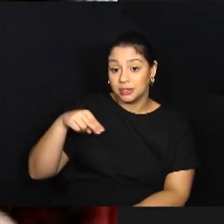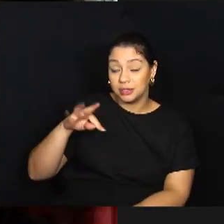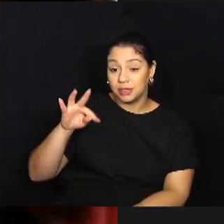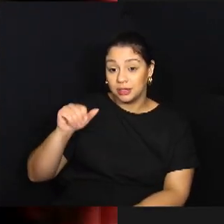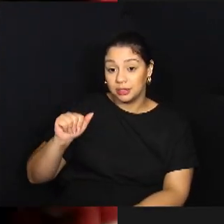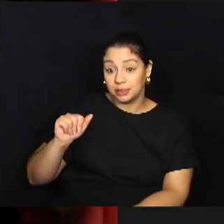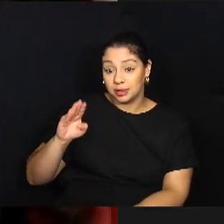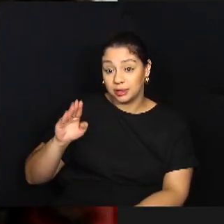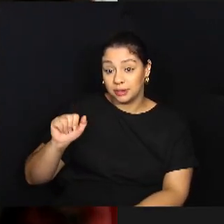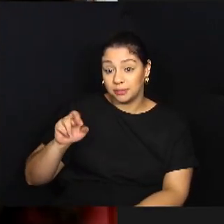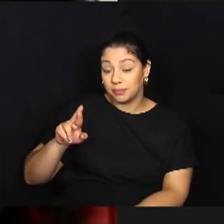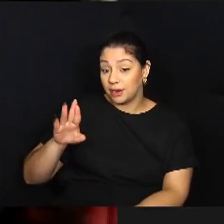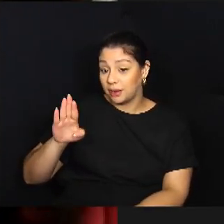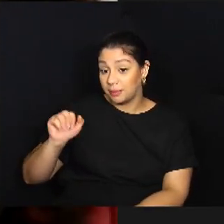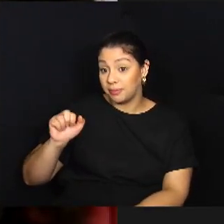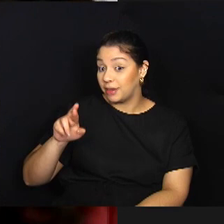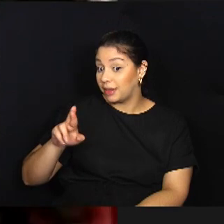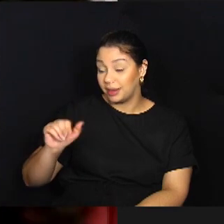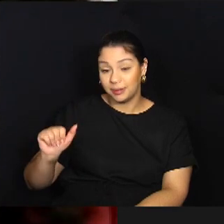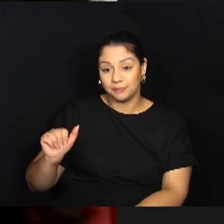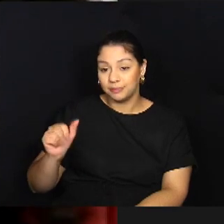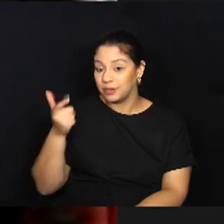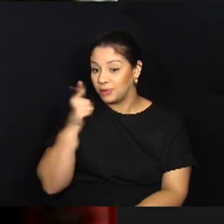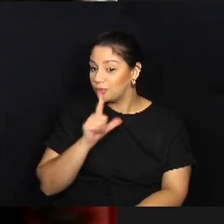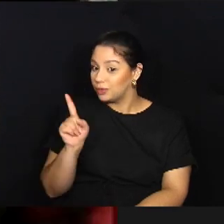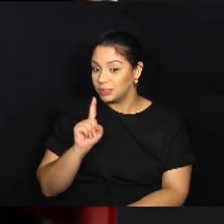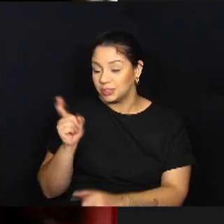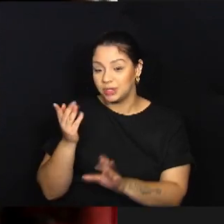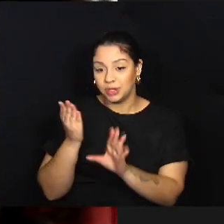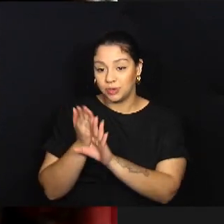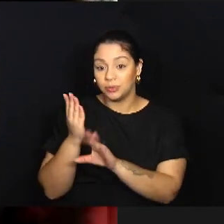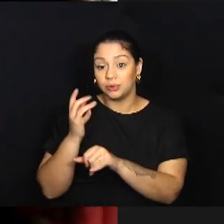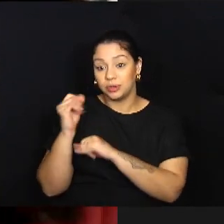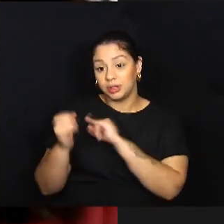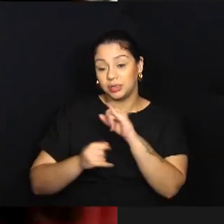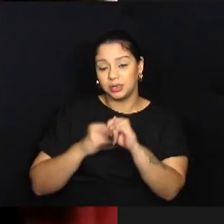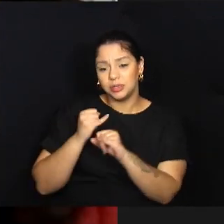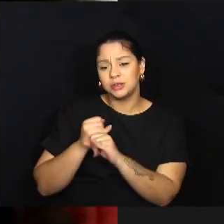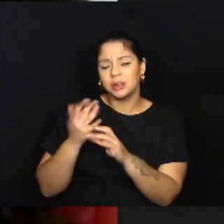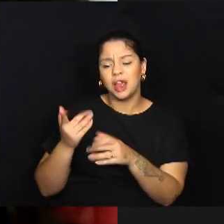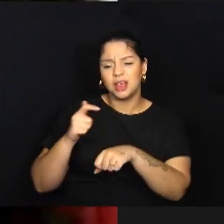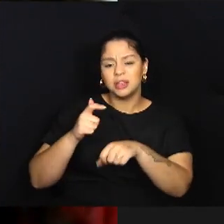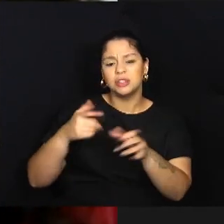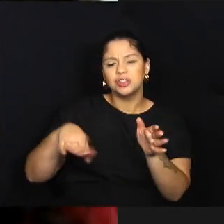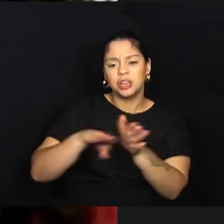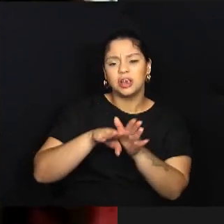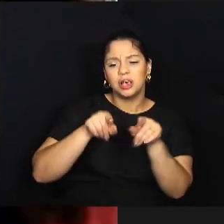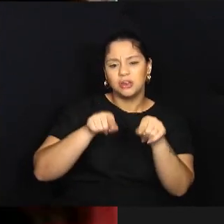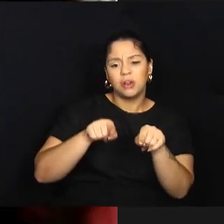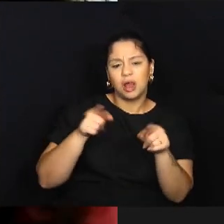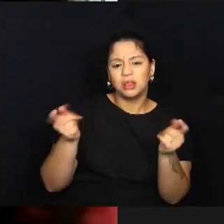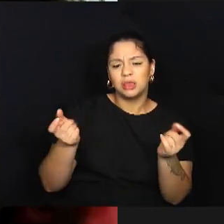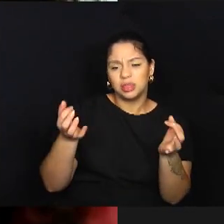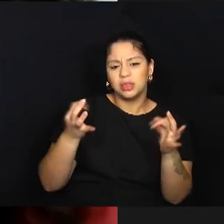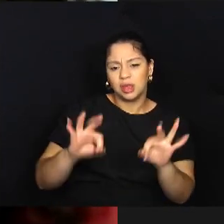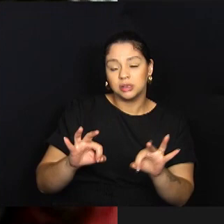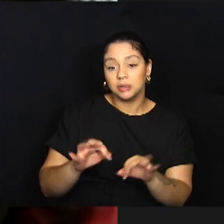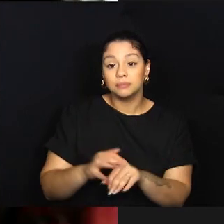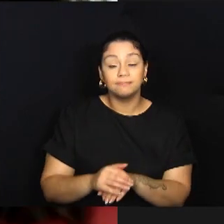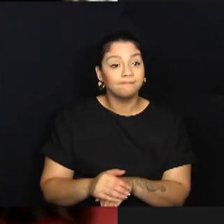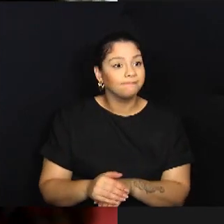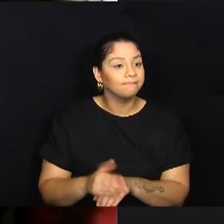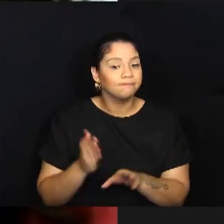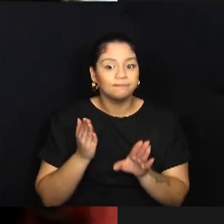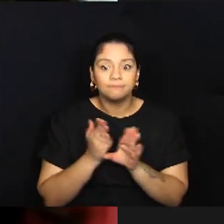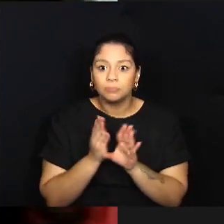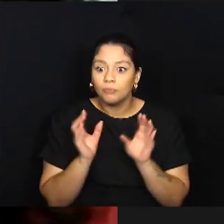lugarzinho. A gente não achou no caminho, a gente não conseguiu achar pela internet. A gente, chegando lá, a gente consegue algum lugarzinho. E não achamos nada.